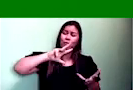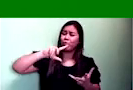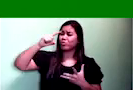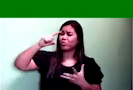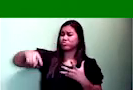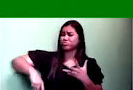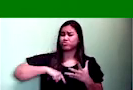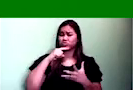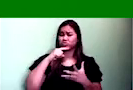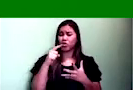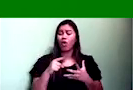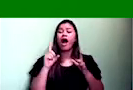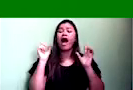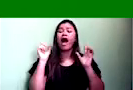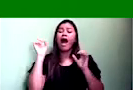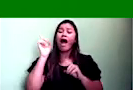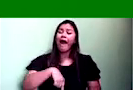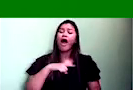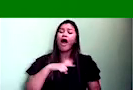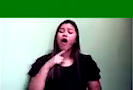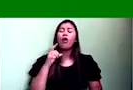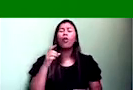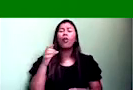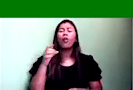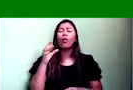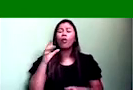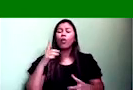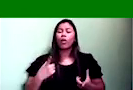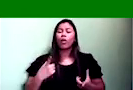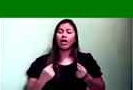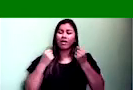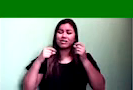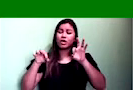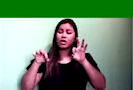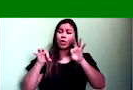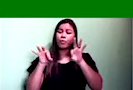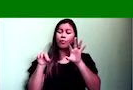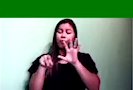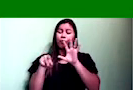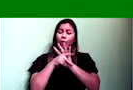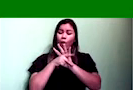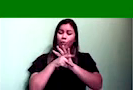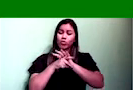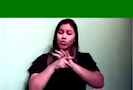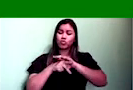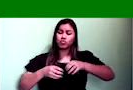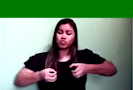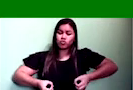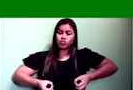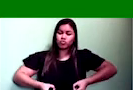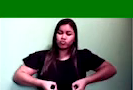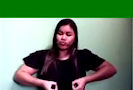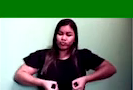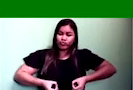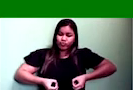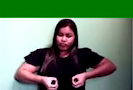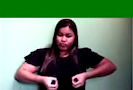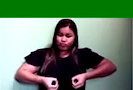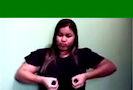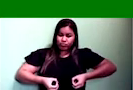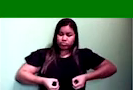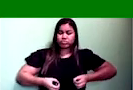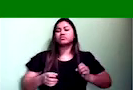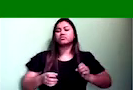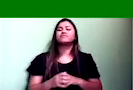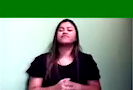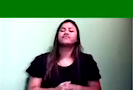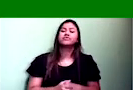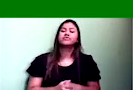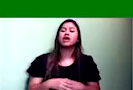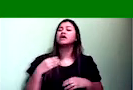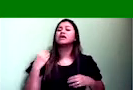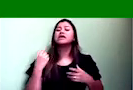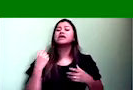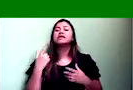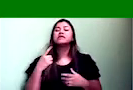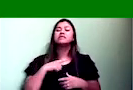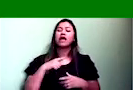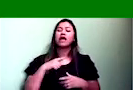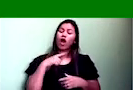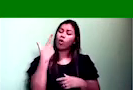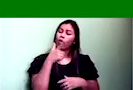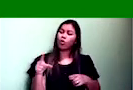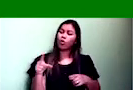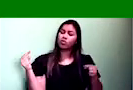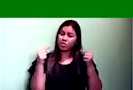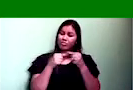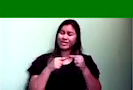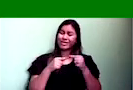acuminado é causado pelo HPV, né, papiloma vírus humanos. E para esse nós temos uma vacina